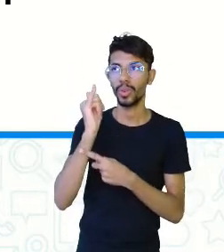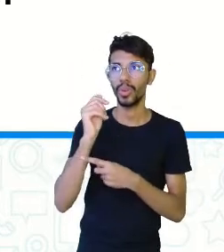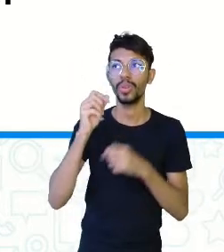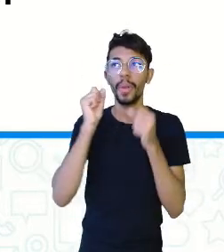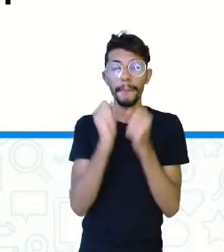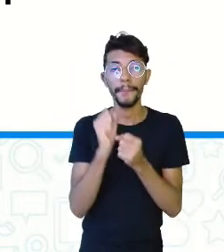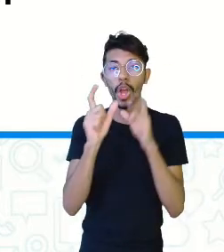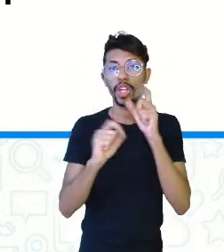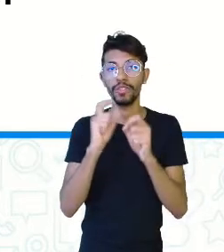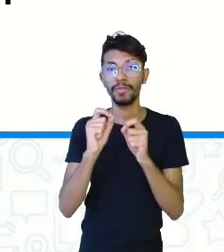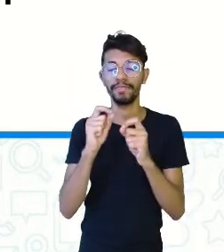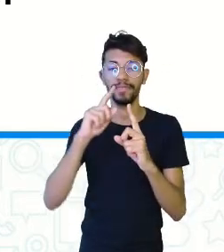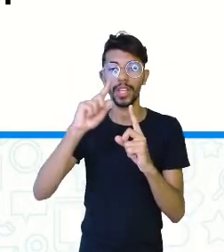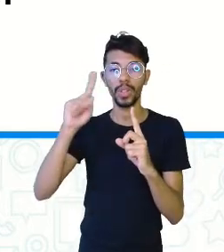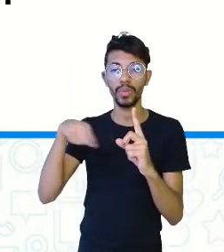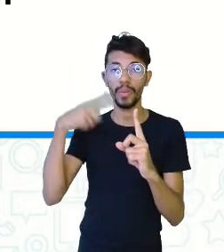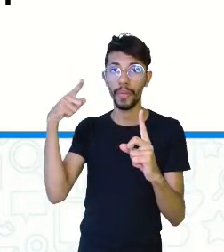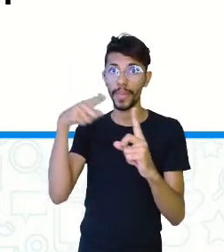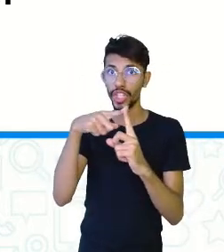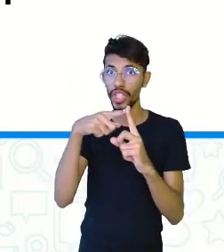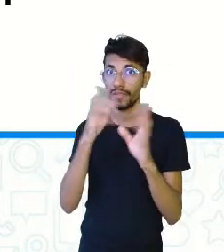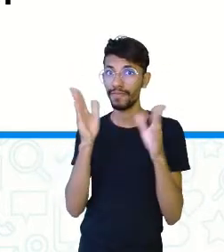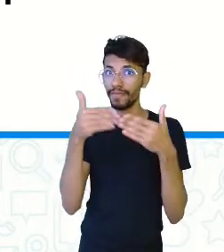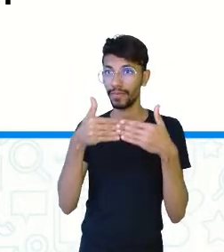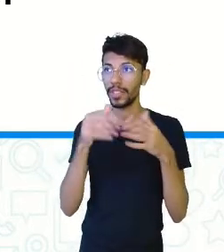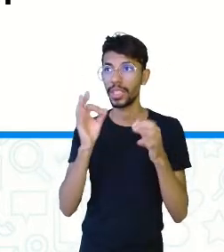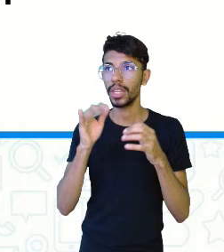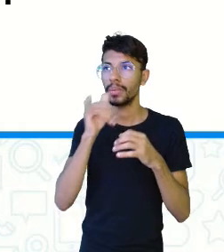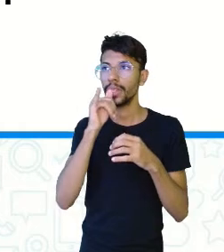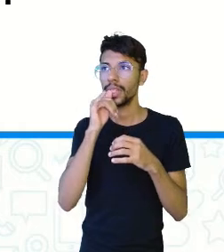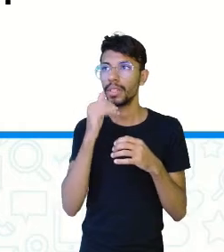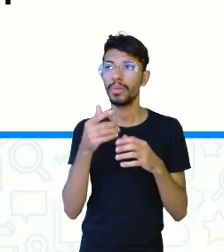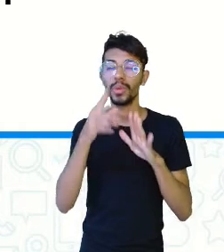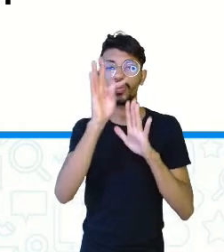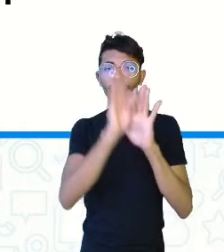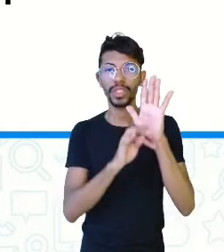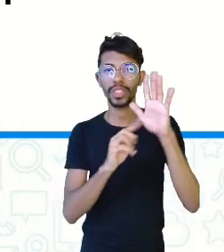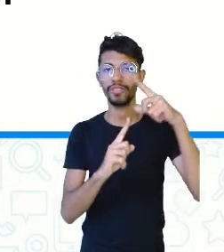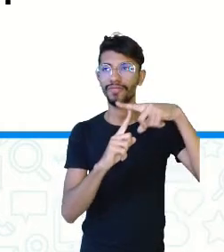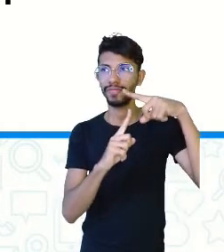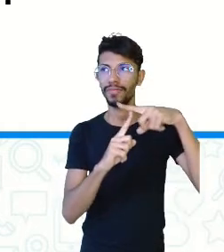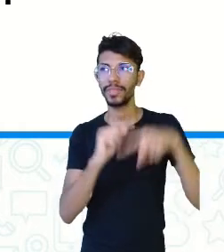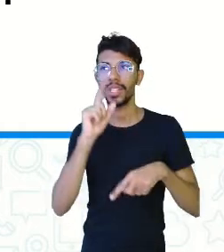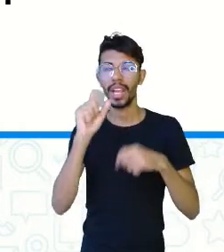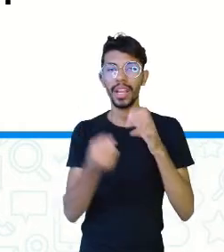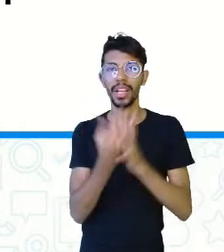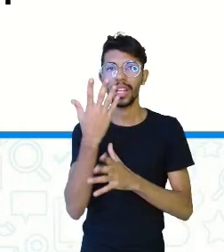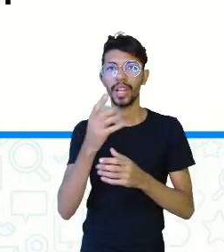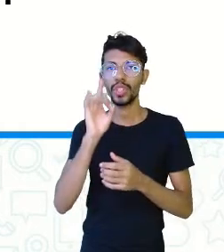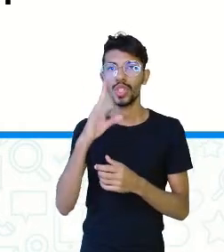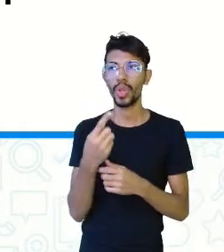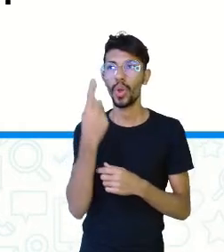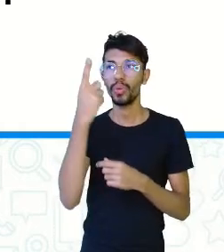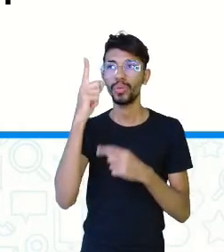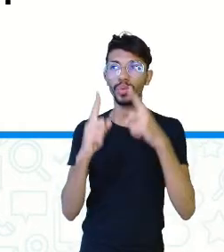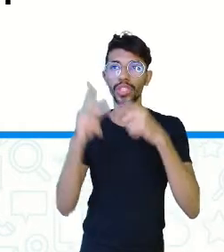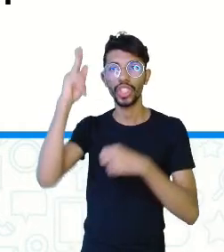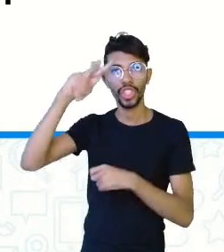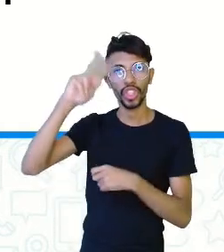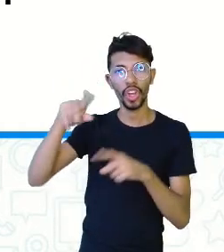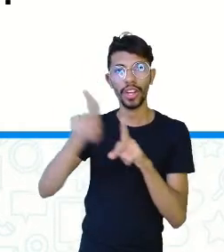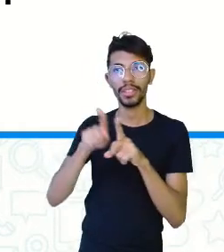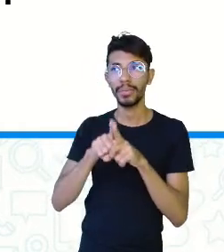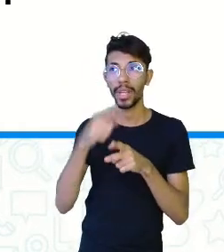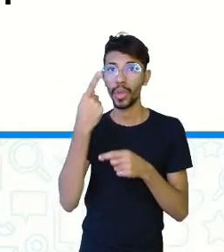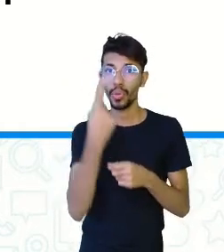e objetiva, na medida em que esse tipo de texto é formado por apenas uma história e um